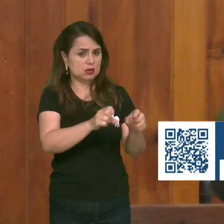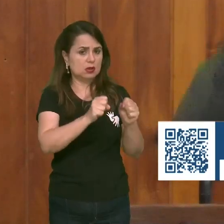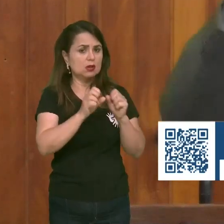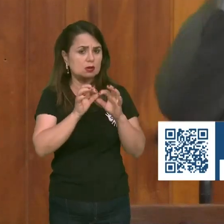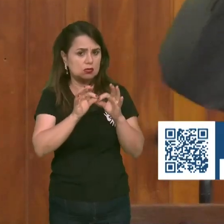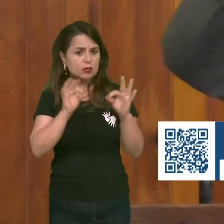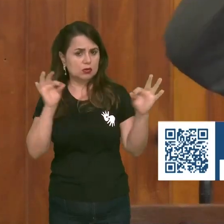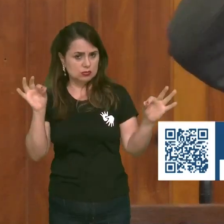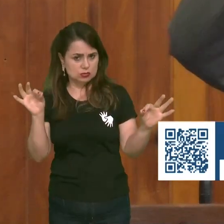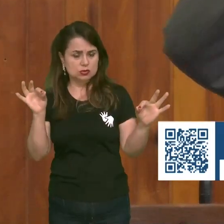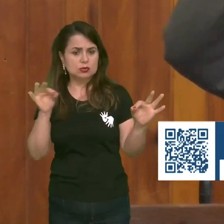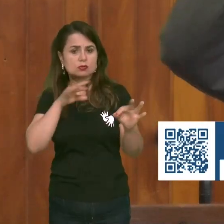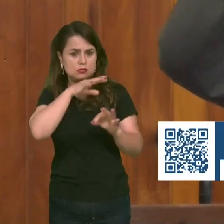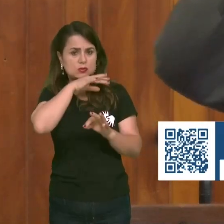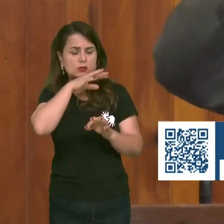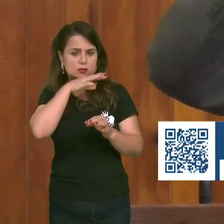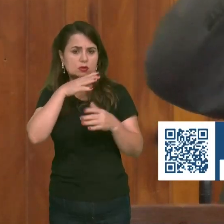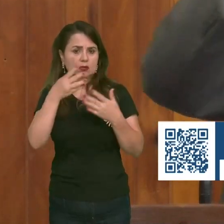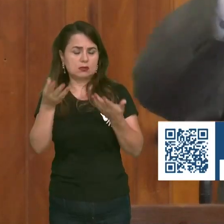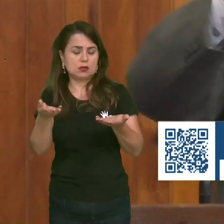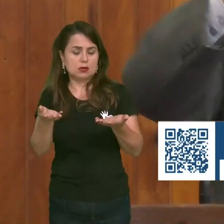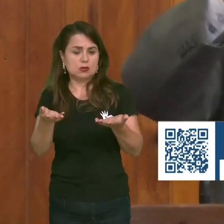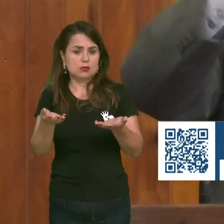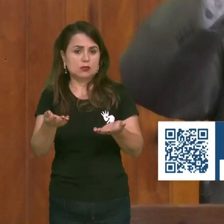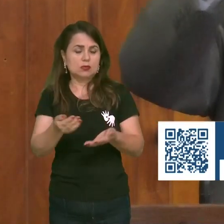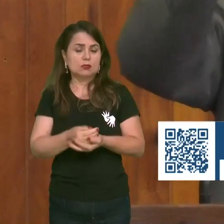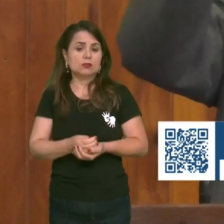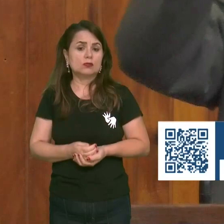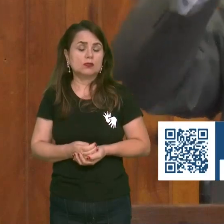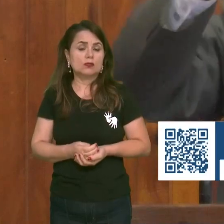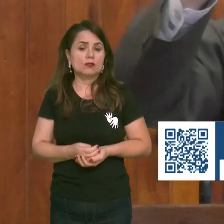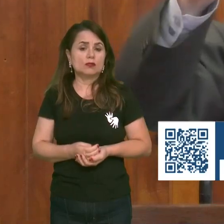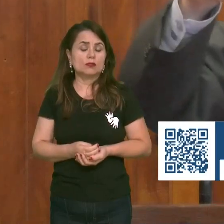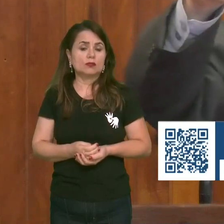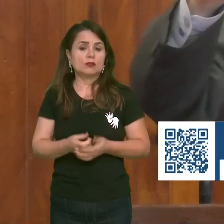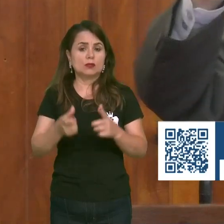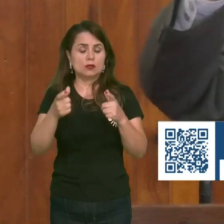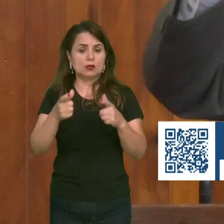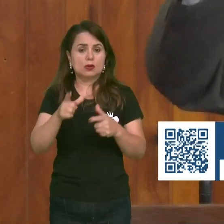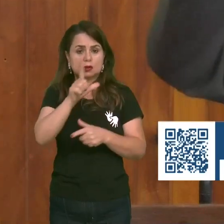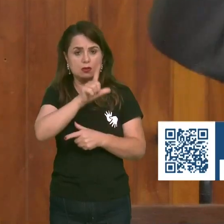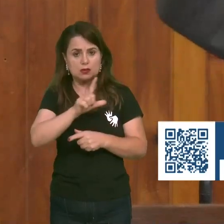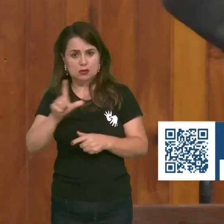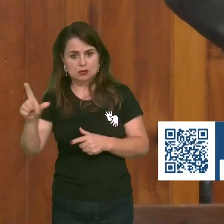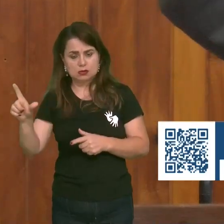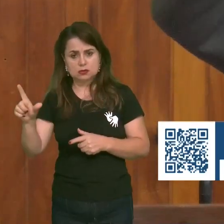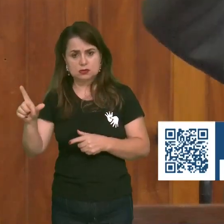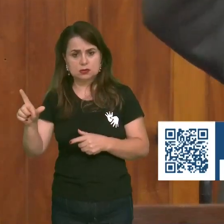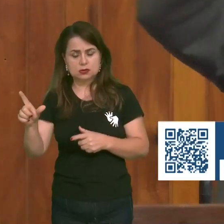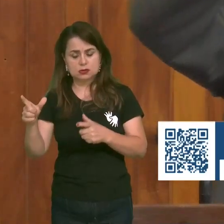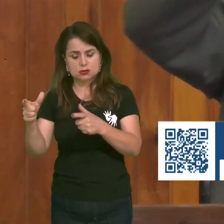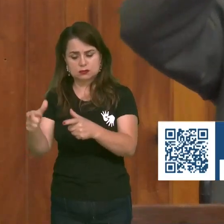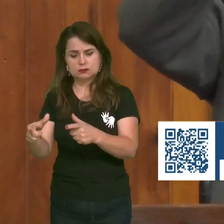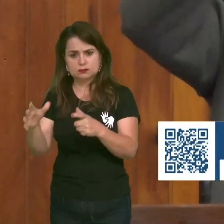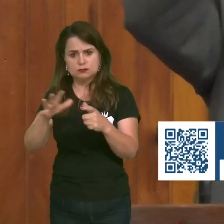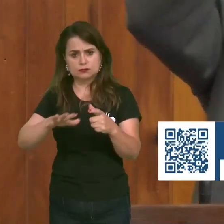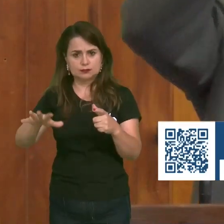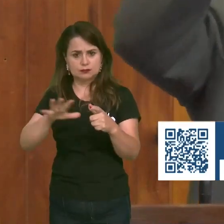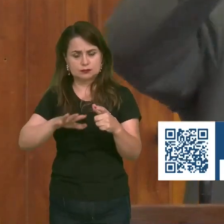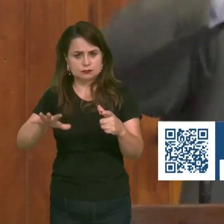e aqui a zona leste especialmente é uma região muito